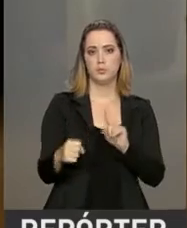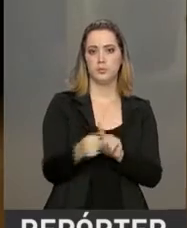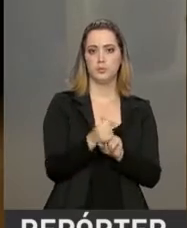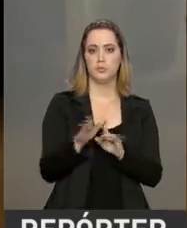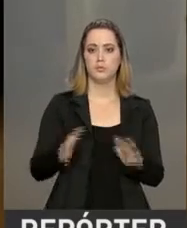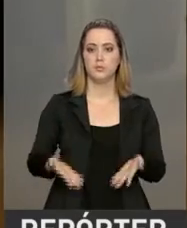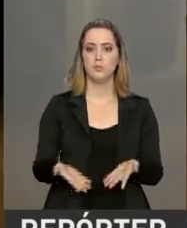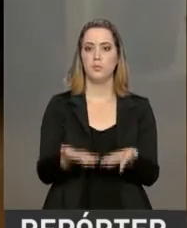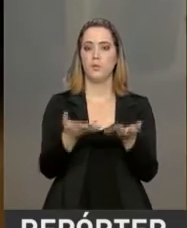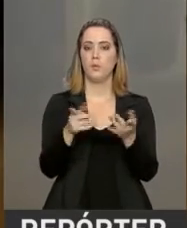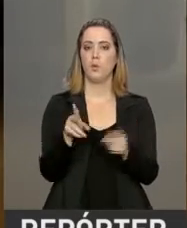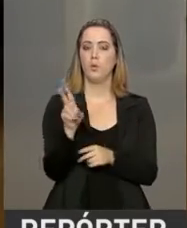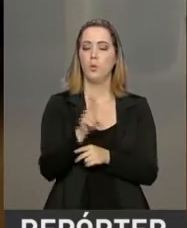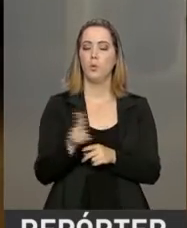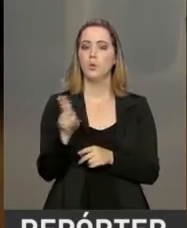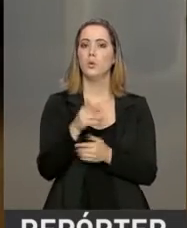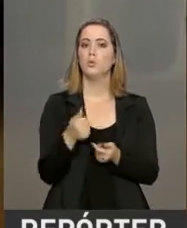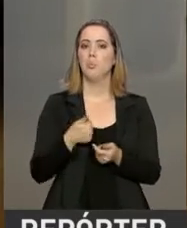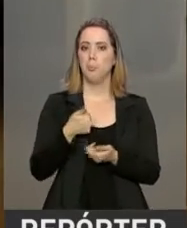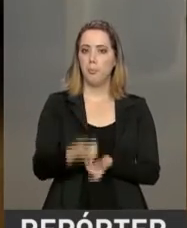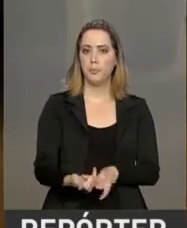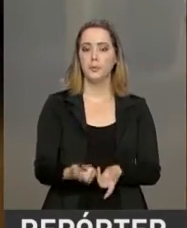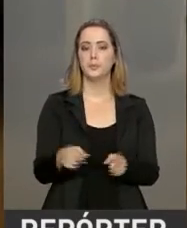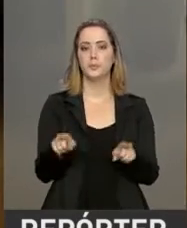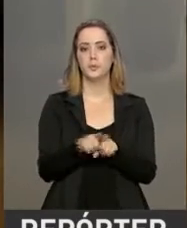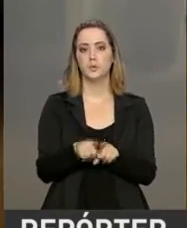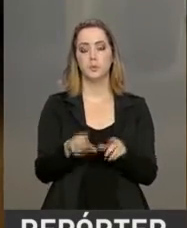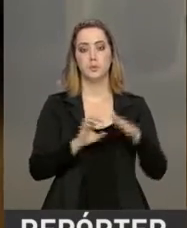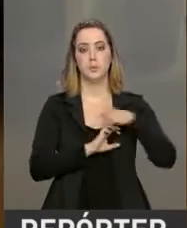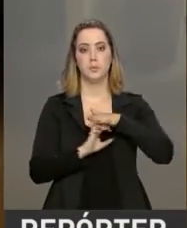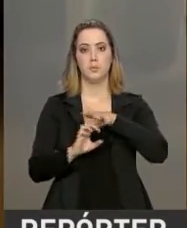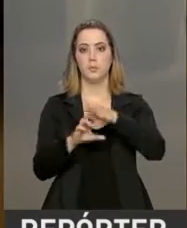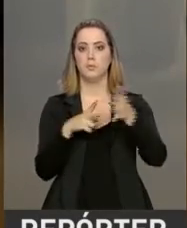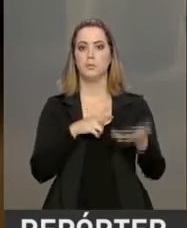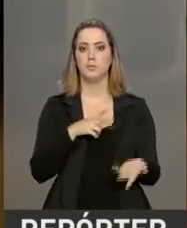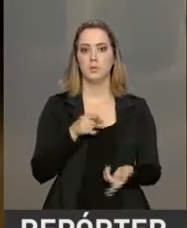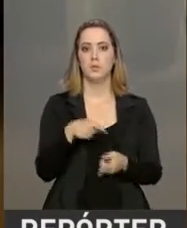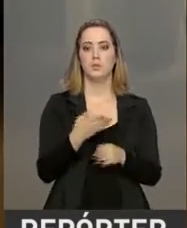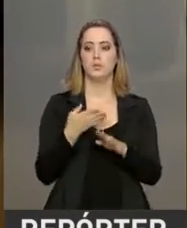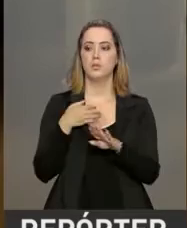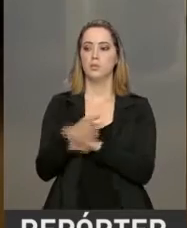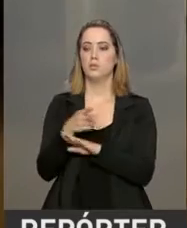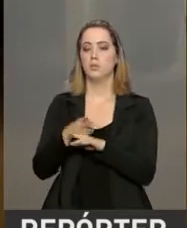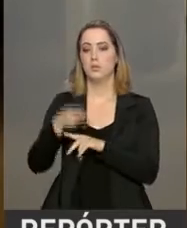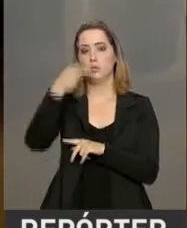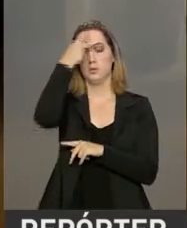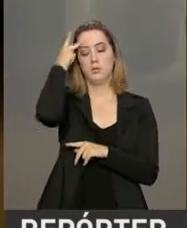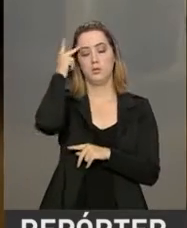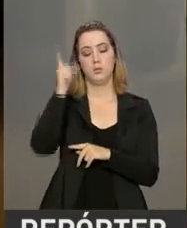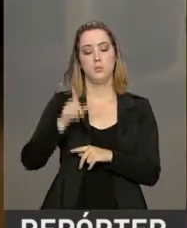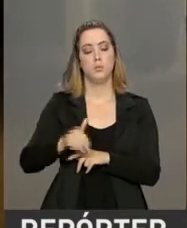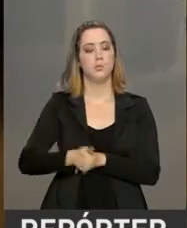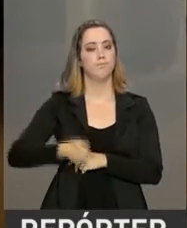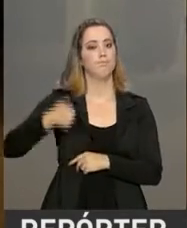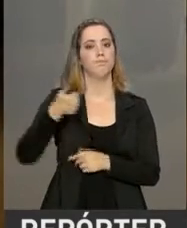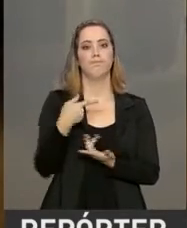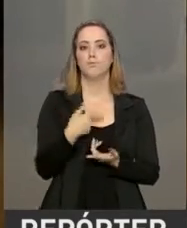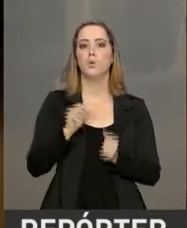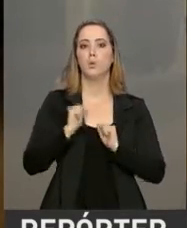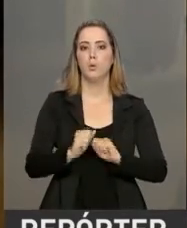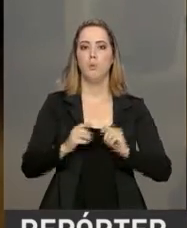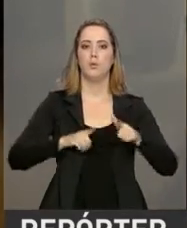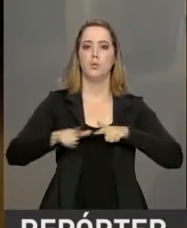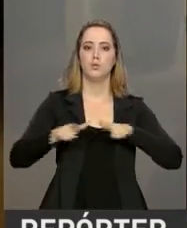ele se sente importante e útil à sociedade brasileira. E é bom para as empresas que voltam a contar com um servidor, com um funcionário qualificado, pronto para